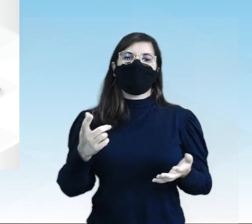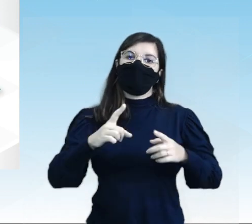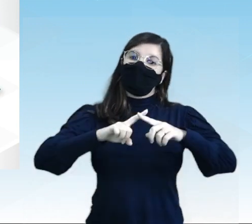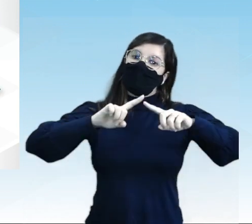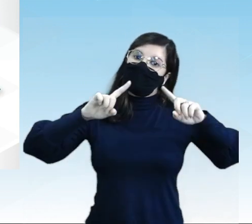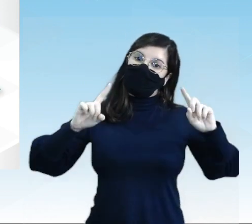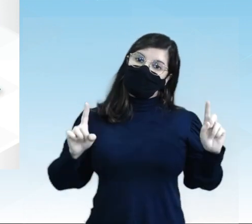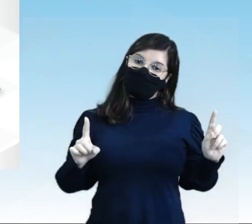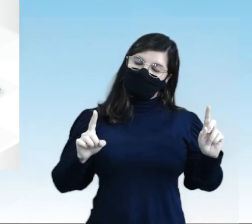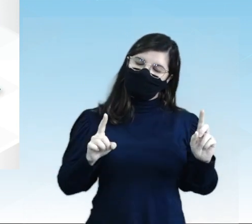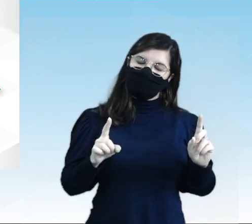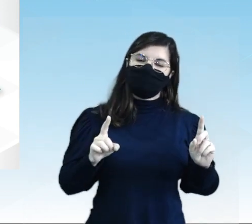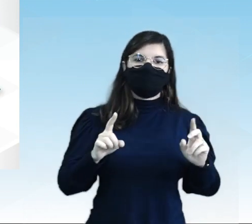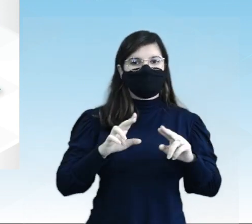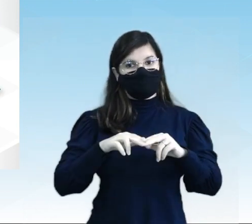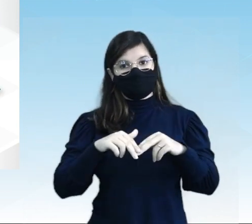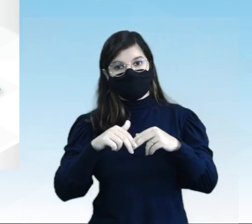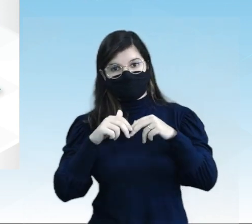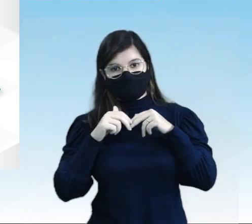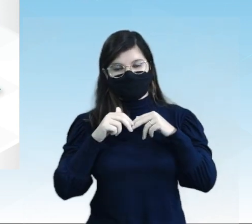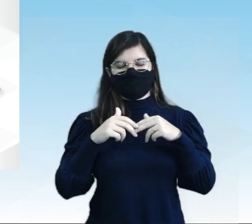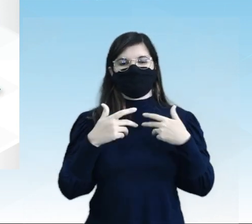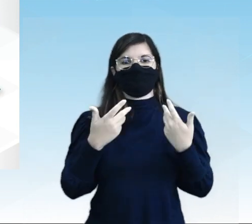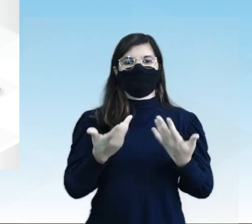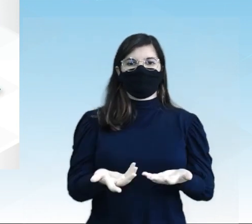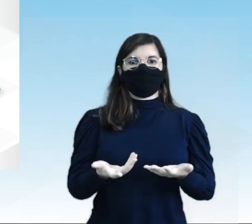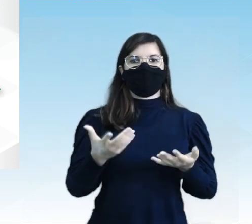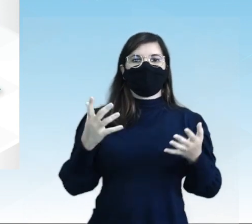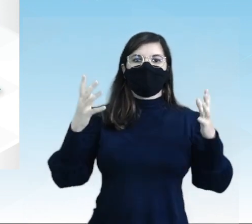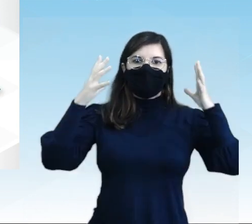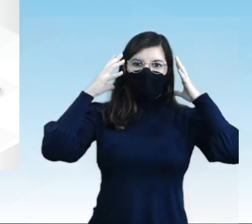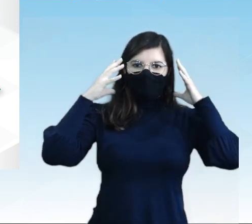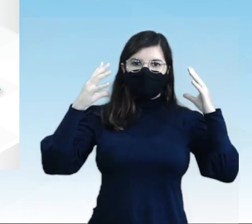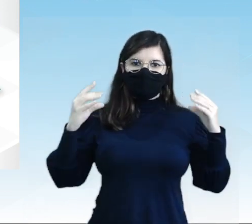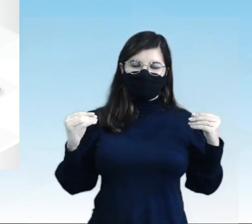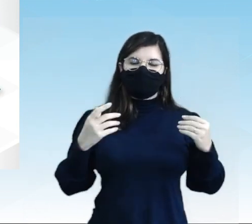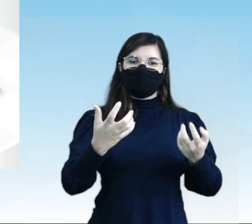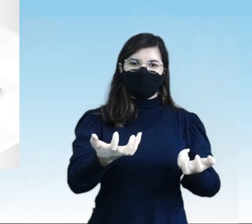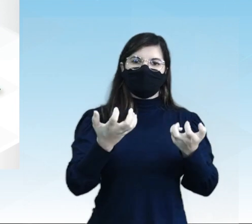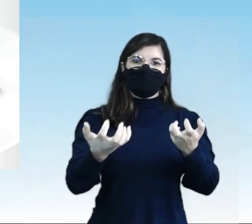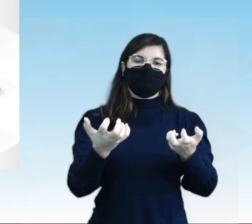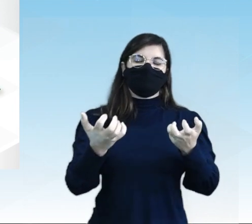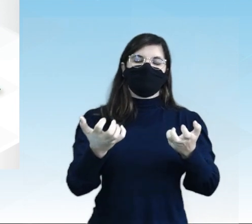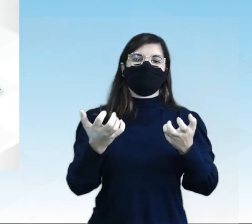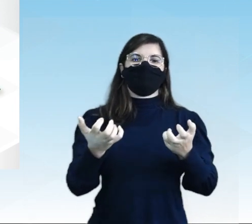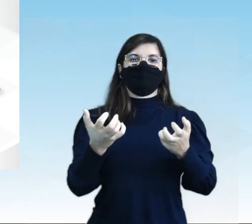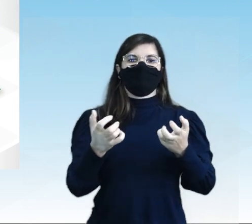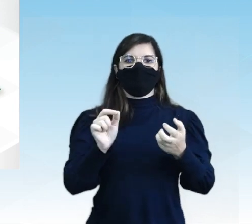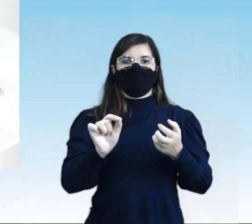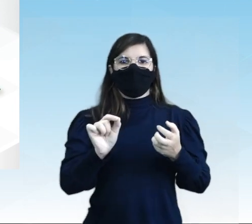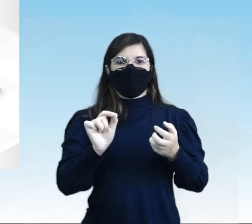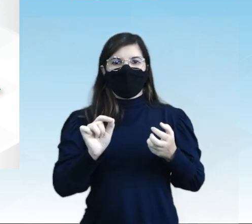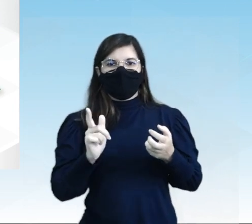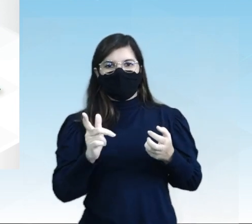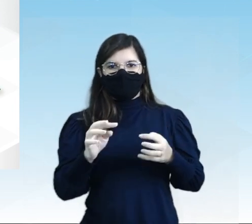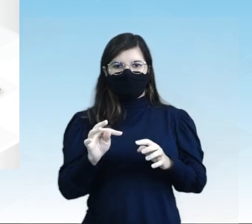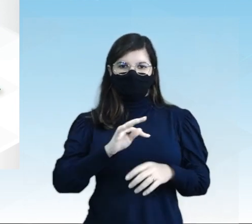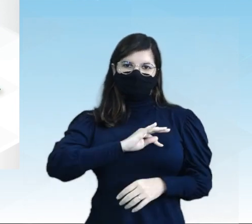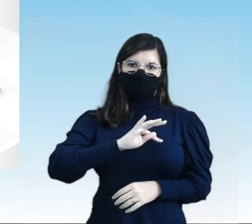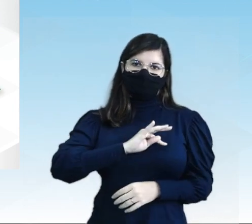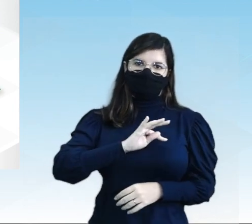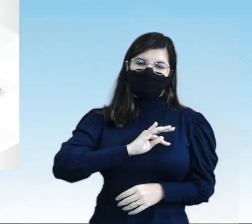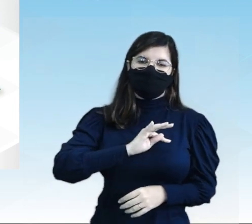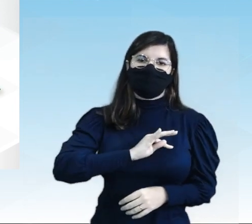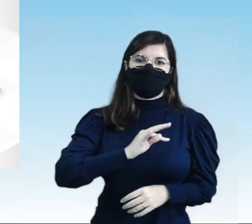mas entretanto todavia né os holandeses queriam nada mais nada menos de que essa técnica né